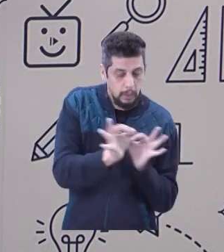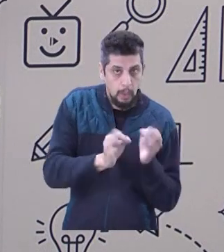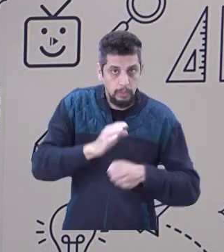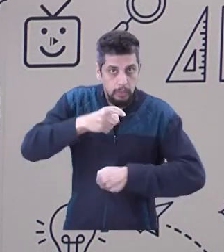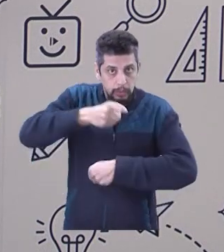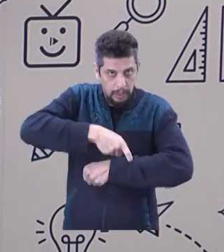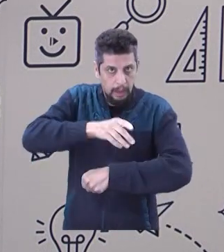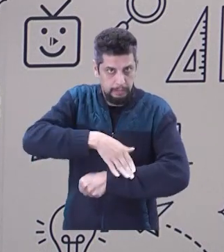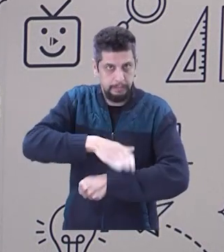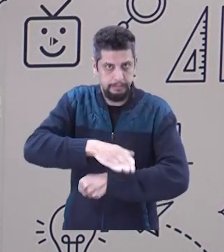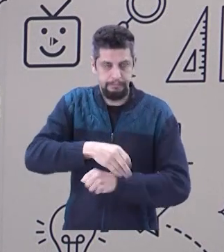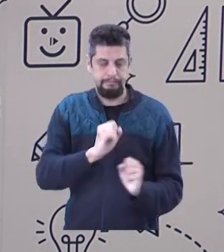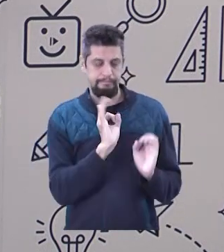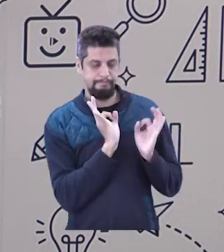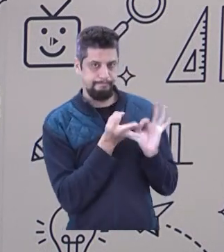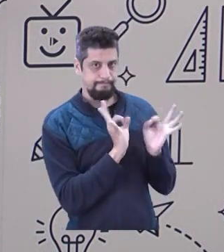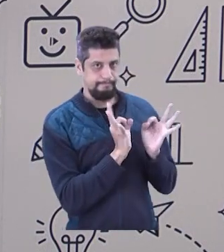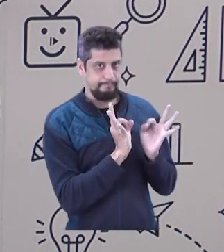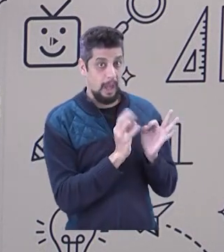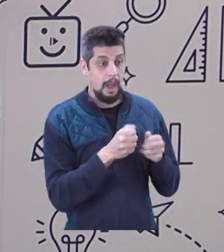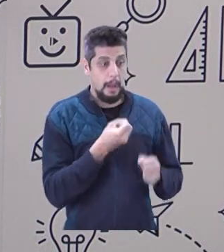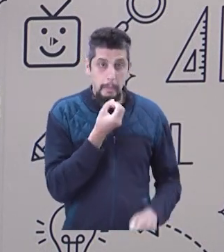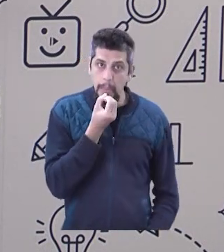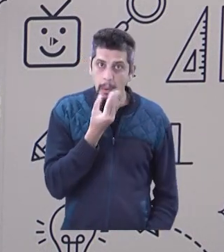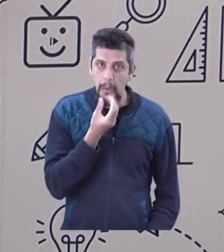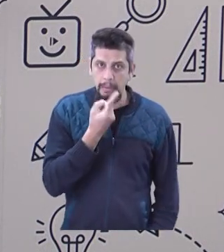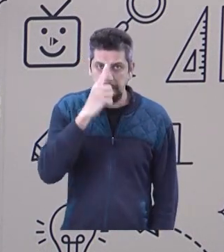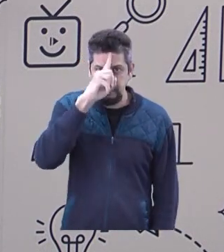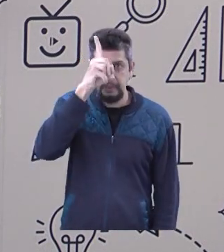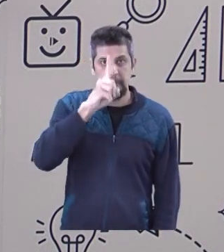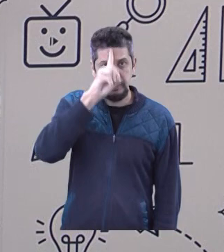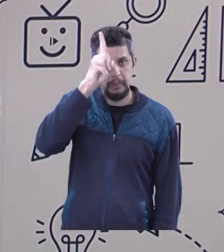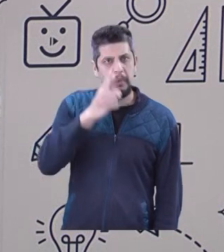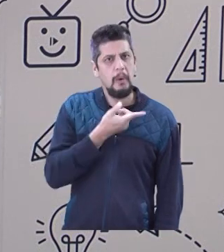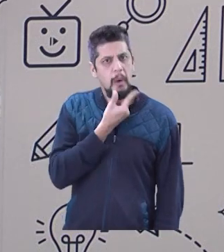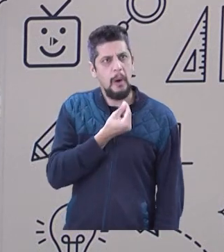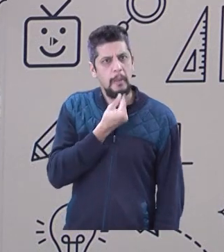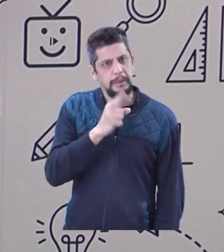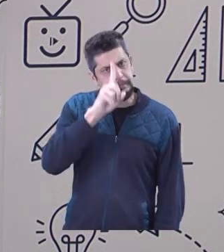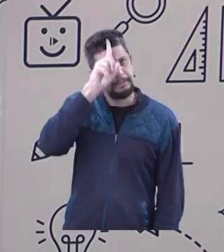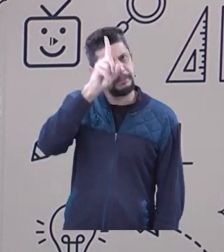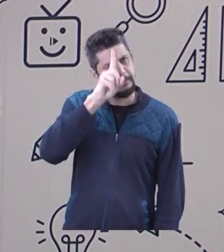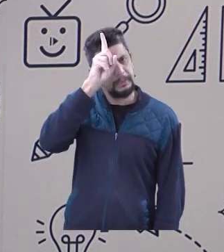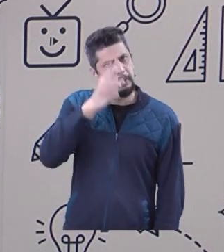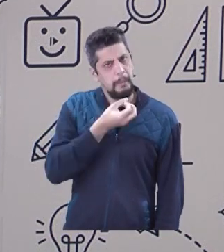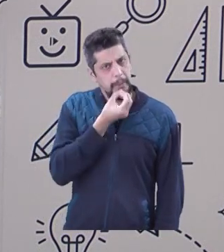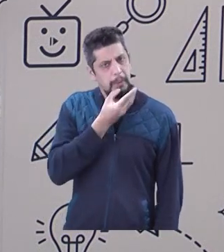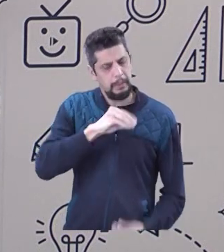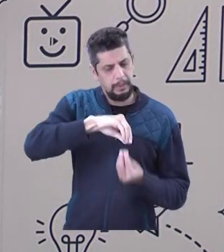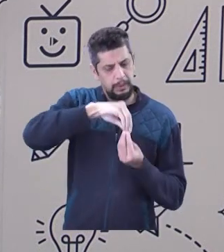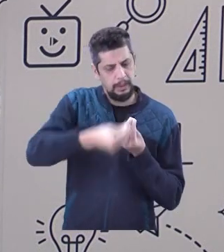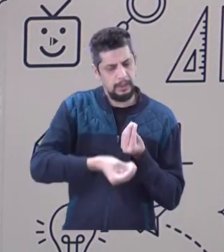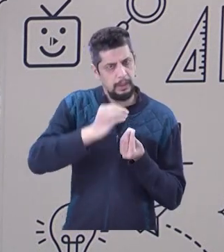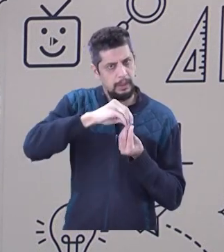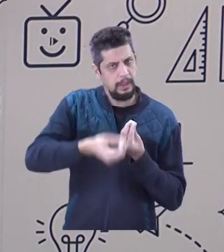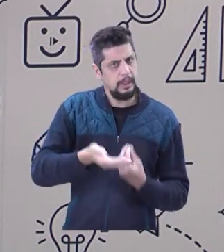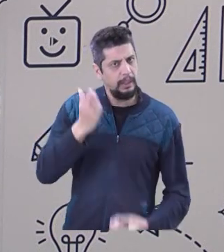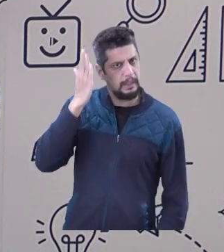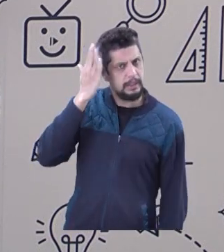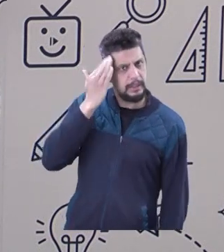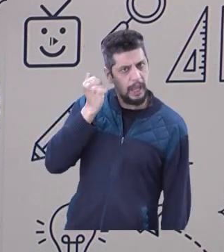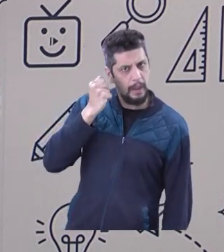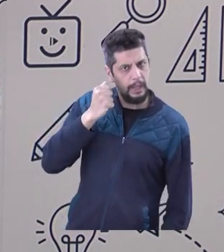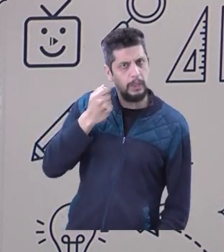organizar no tempo. Isso mesmo. Que invenção boa, hein? Mas agora eu quero saber se você sabe o dia